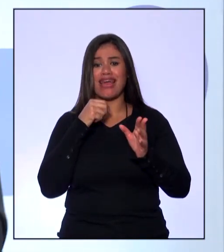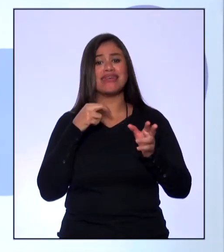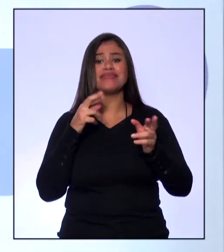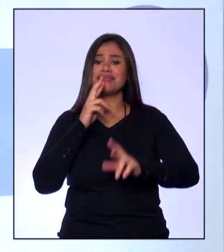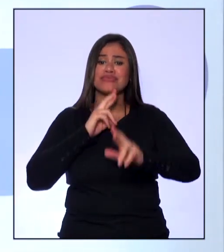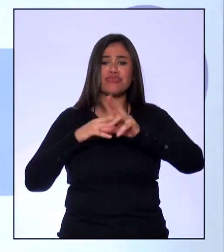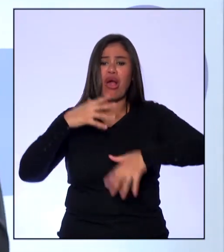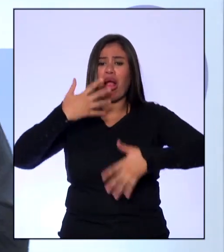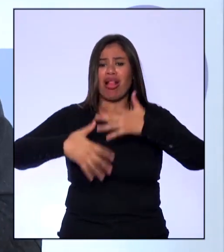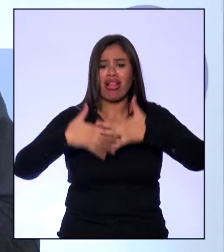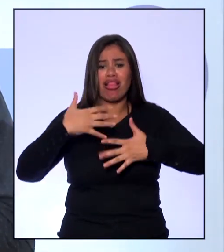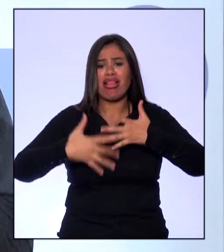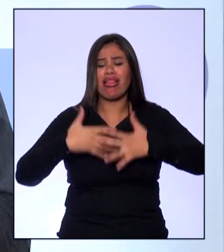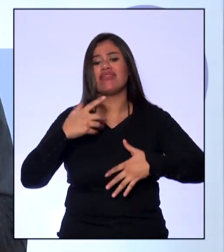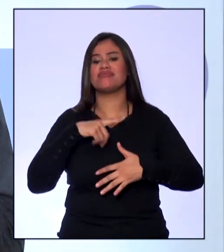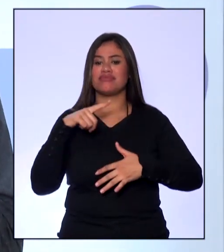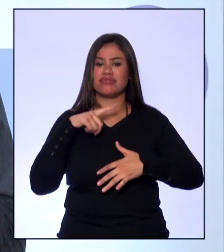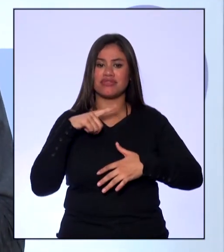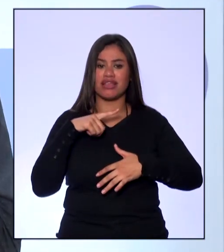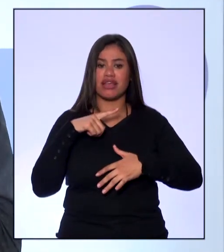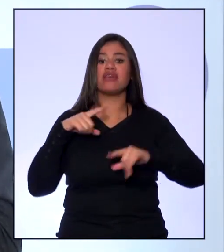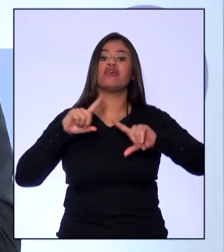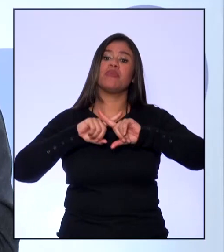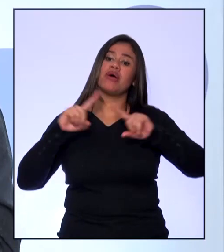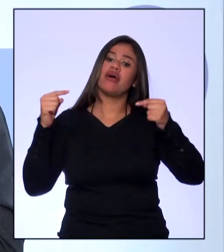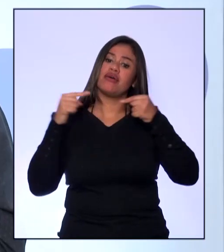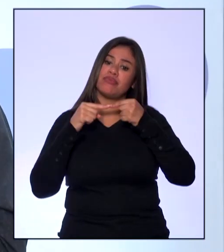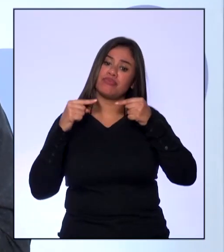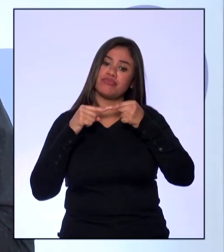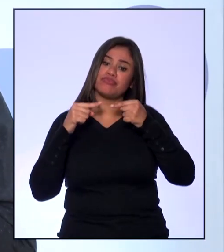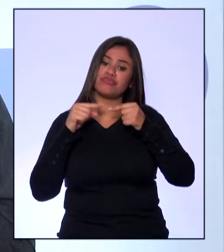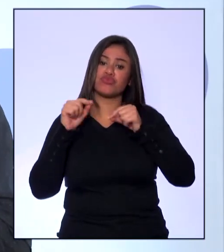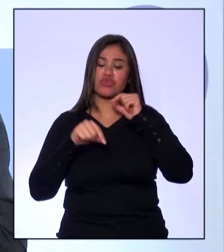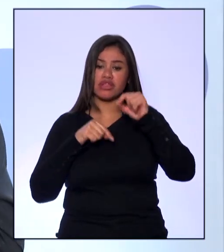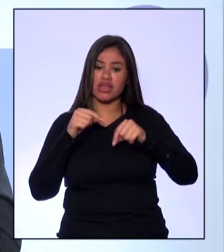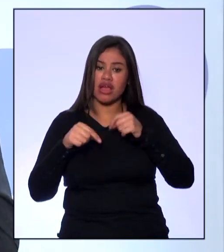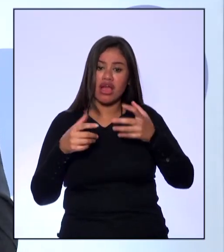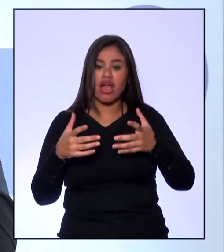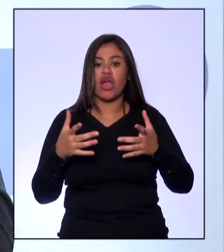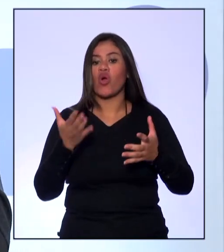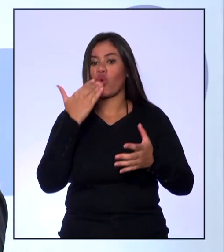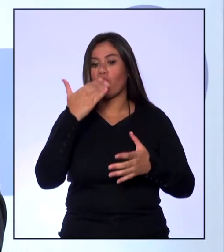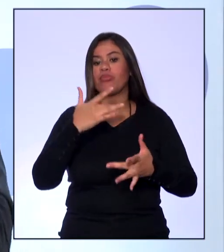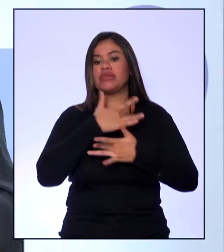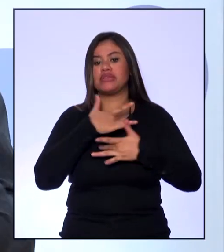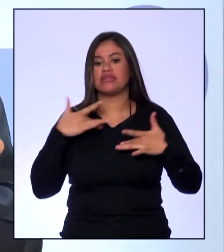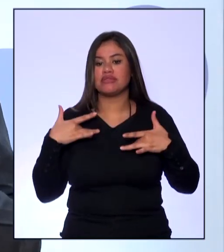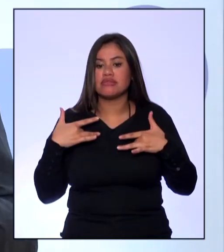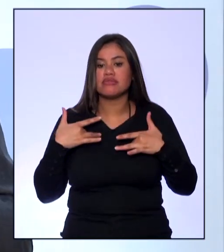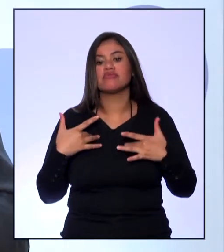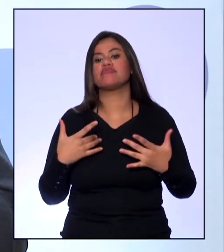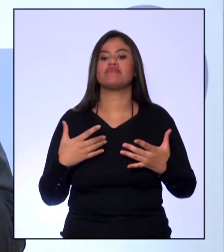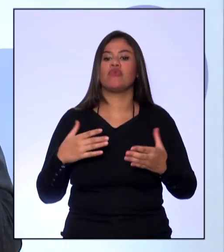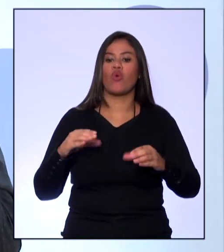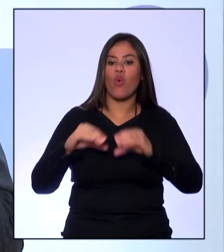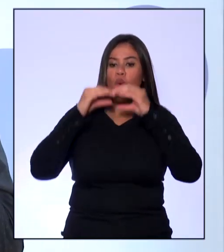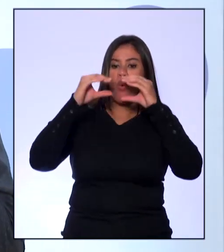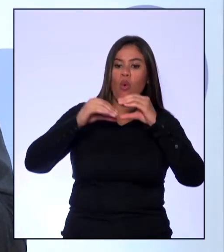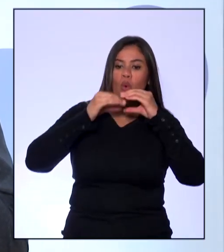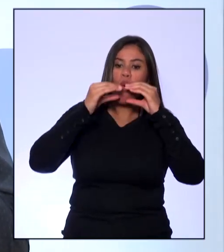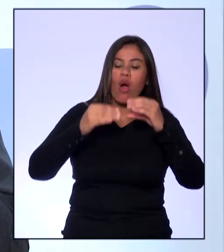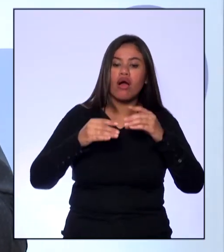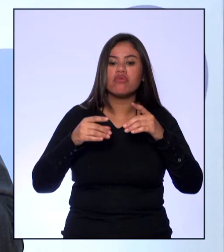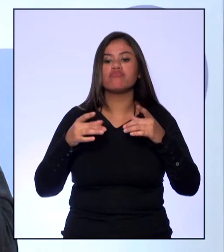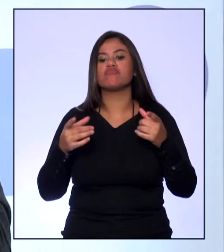respostas ao mesmo tempo, tá bom? Então, mas assim, é um pouco do que nós queremos. Estão falando de comida saudável, estão falando de fast food, estão falando